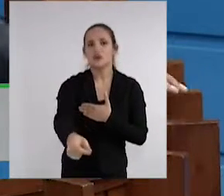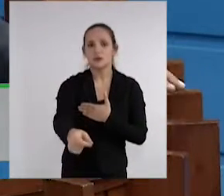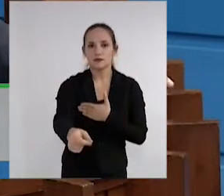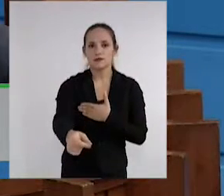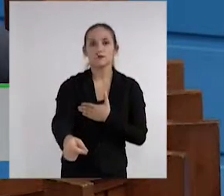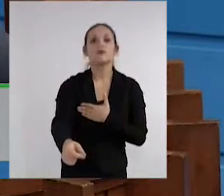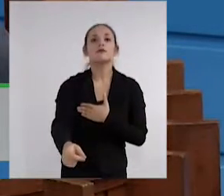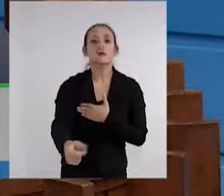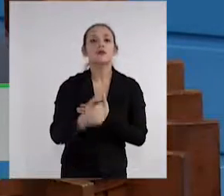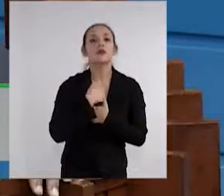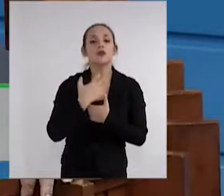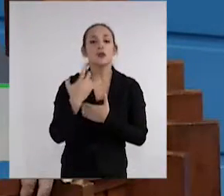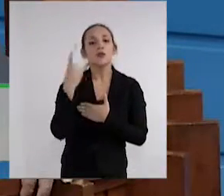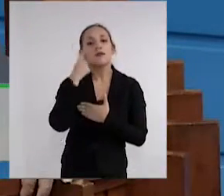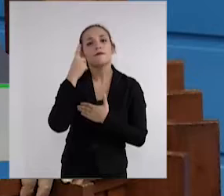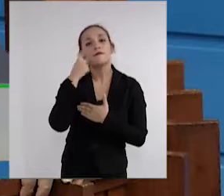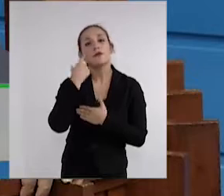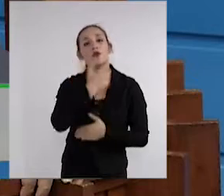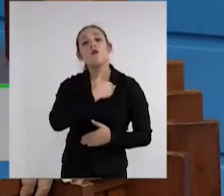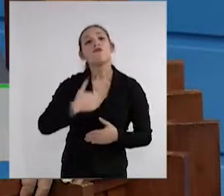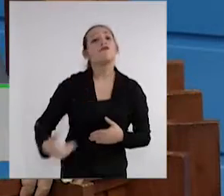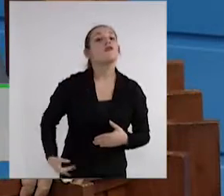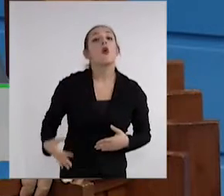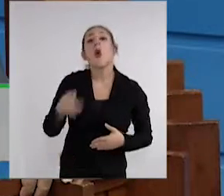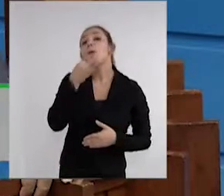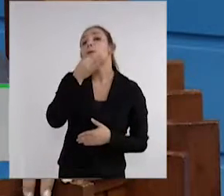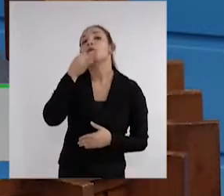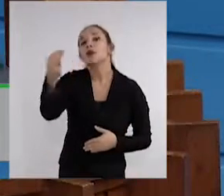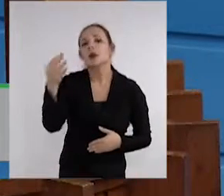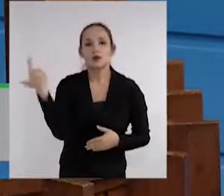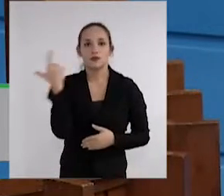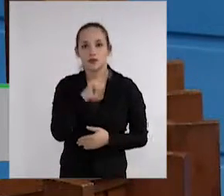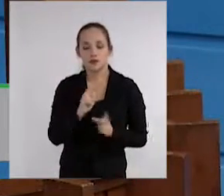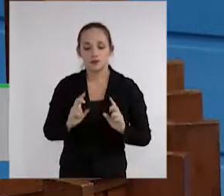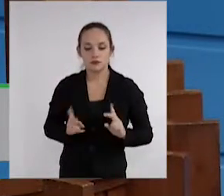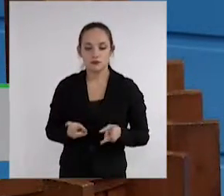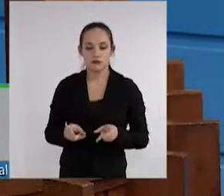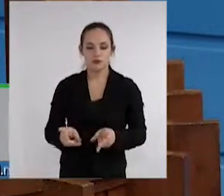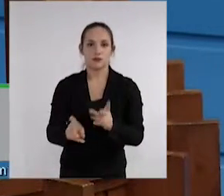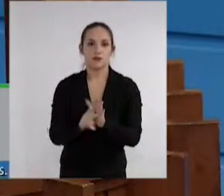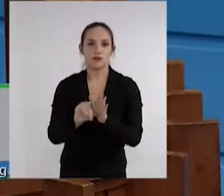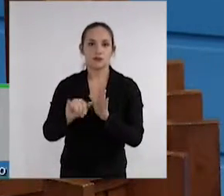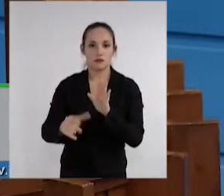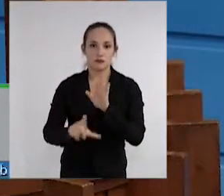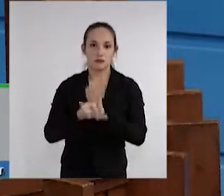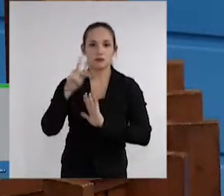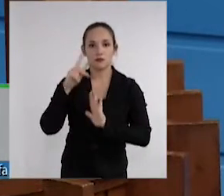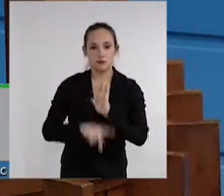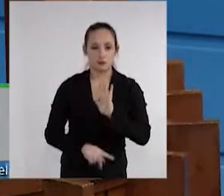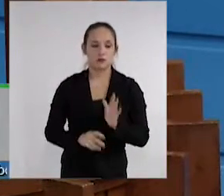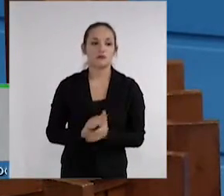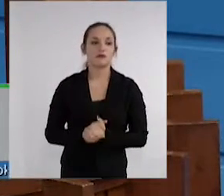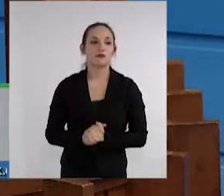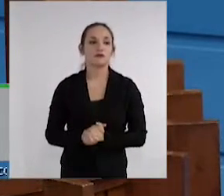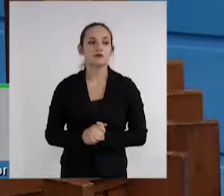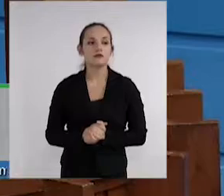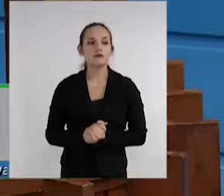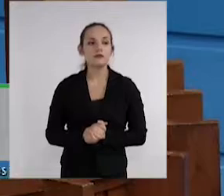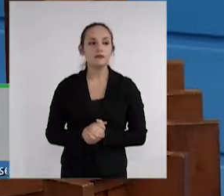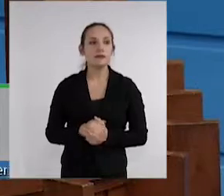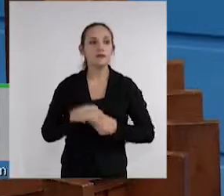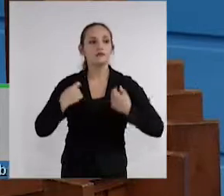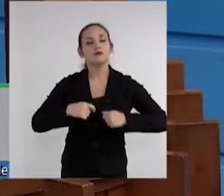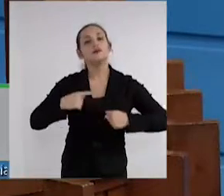queremos a manifestação do governo do Estado também, para que nós possamos prosseguir com o nosso projeto de lei aqui na casa. Fazer uma